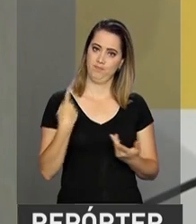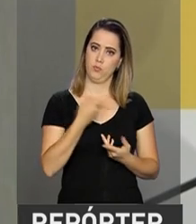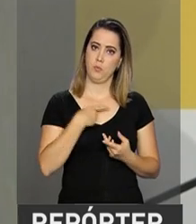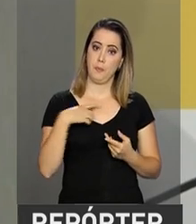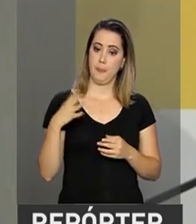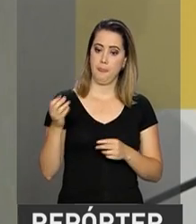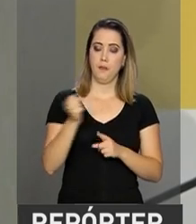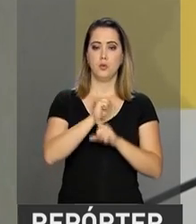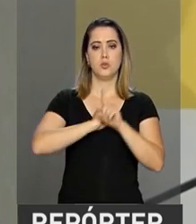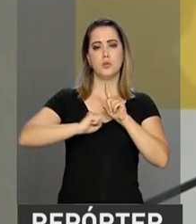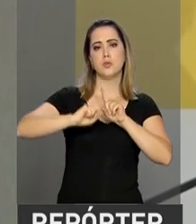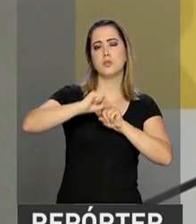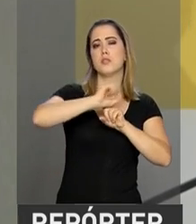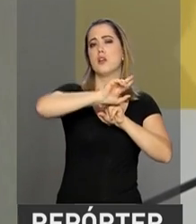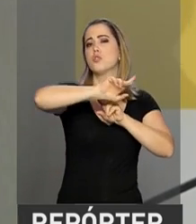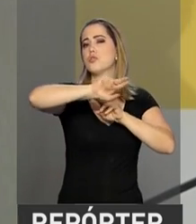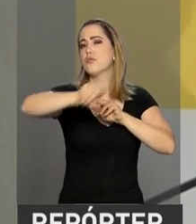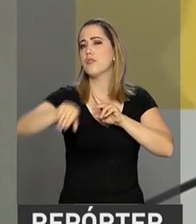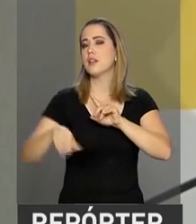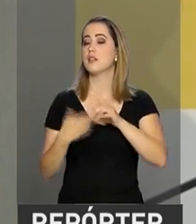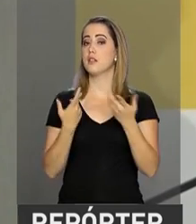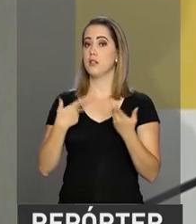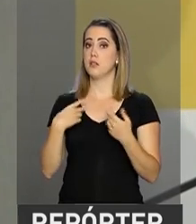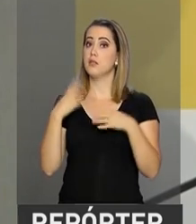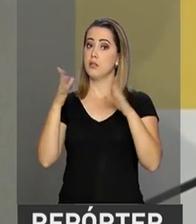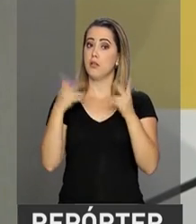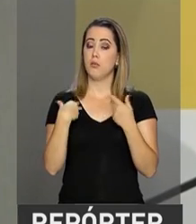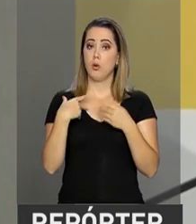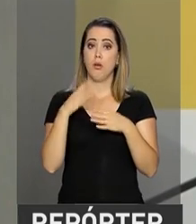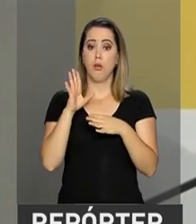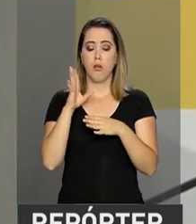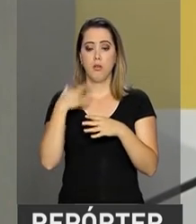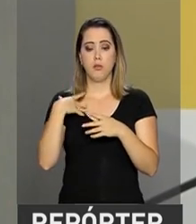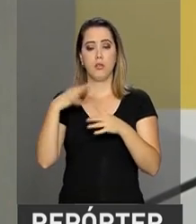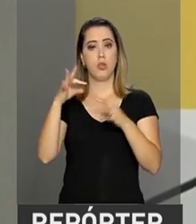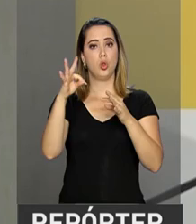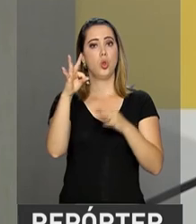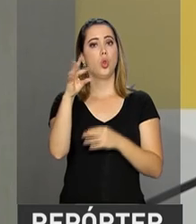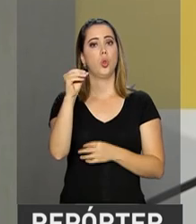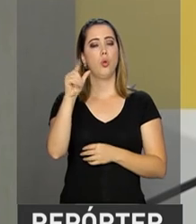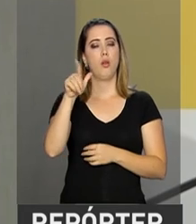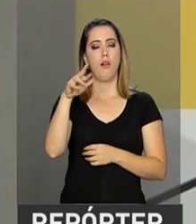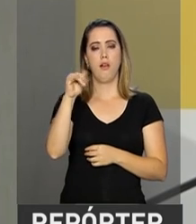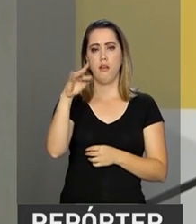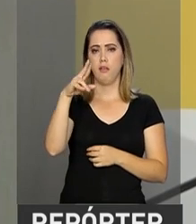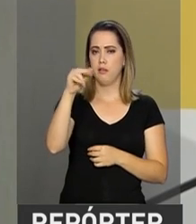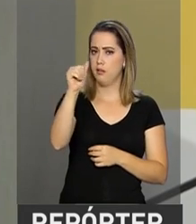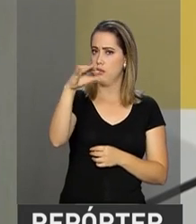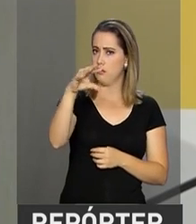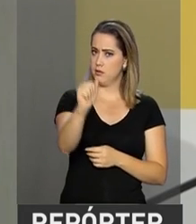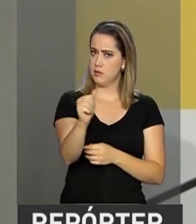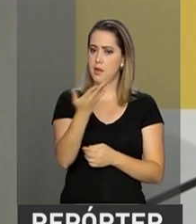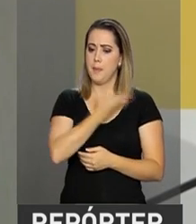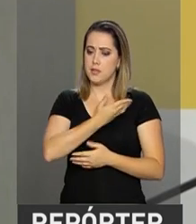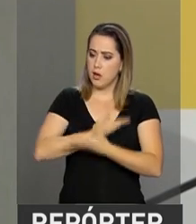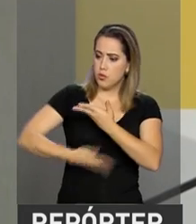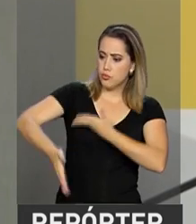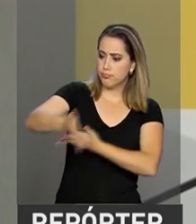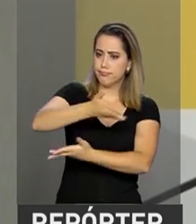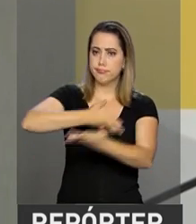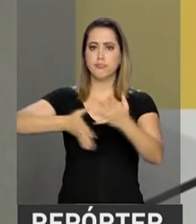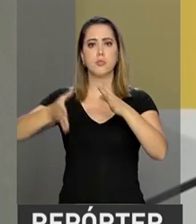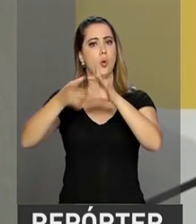uma sociedade plural marcada pela tolerância e pela abertura ao outro estes